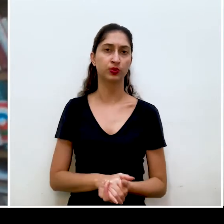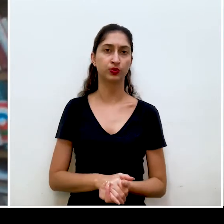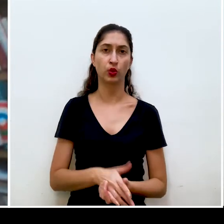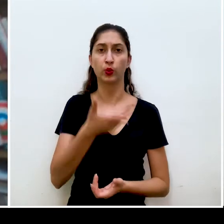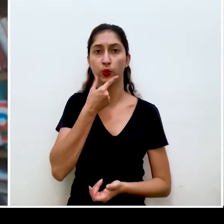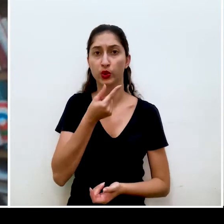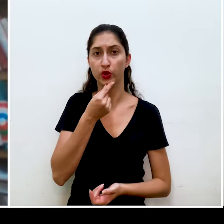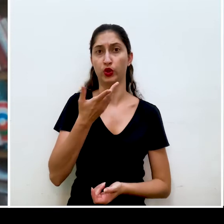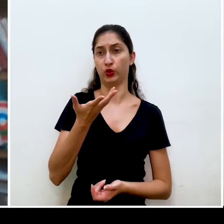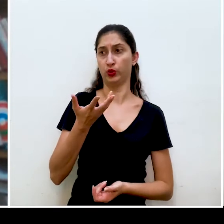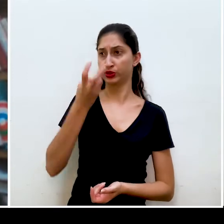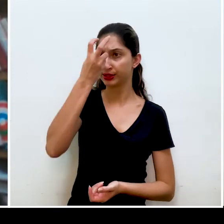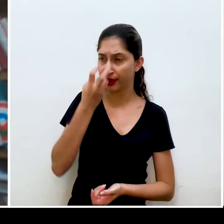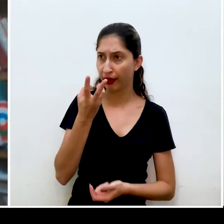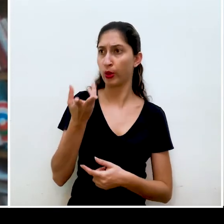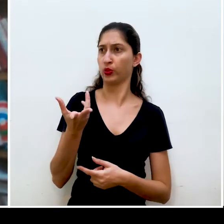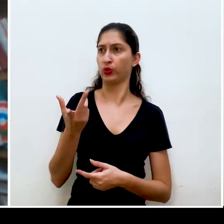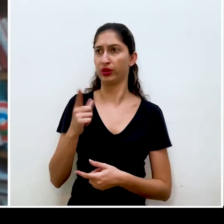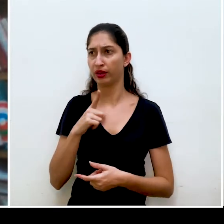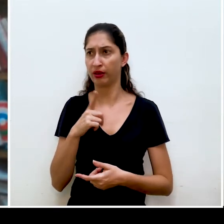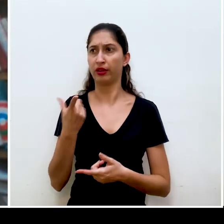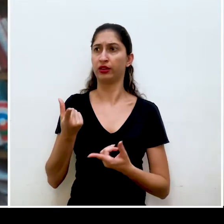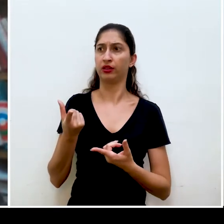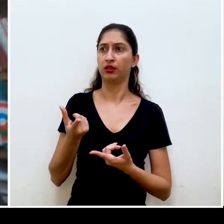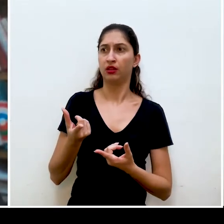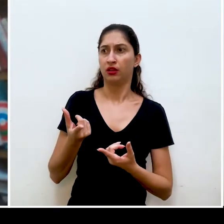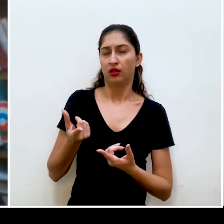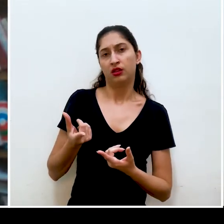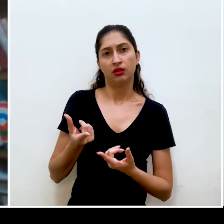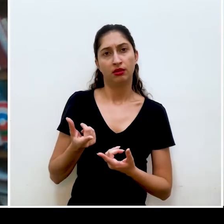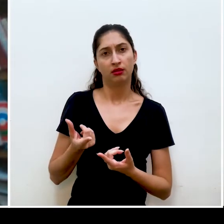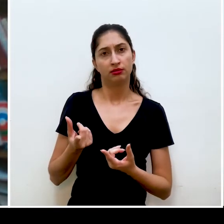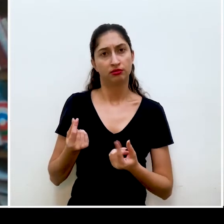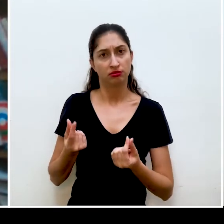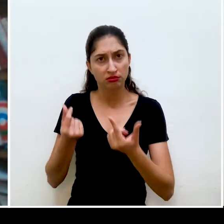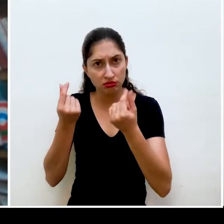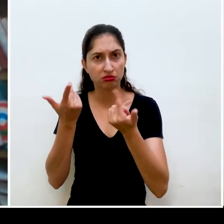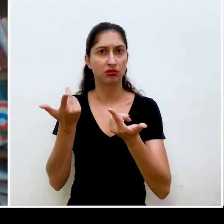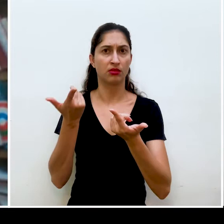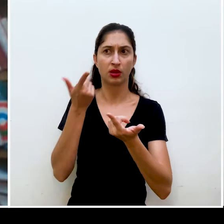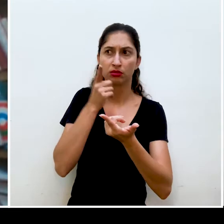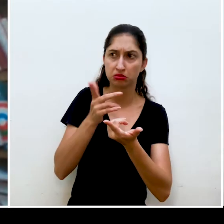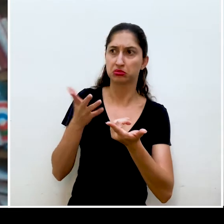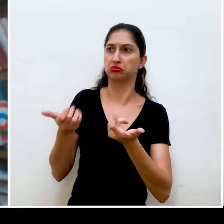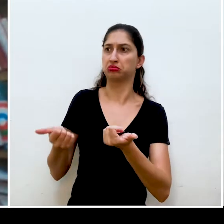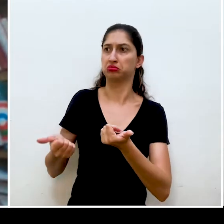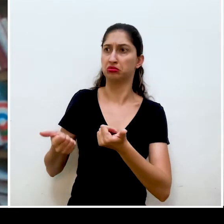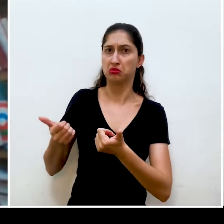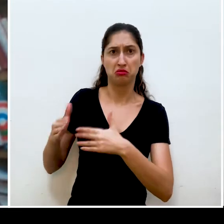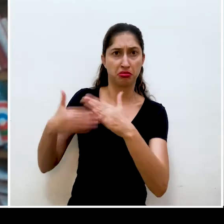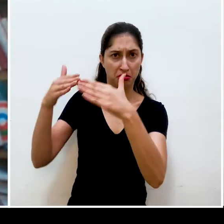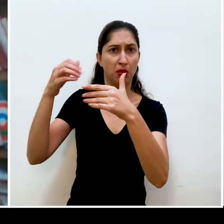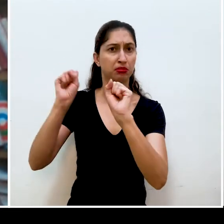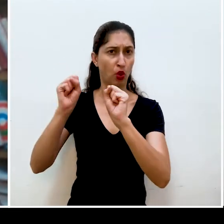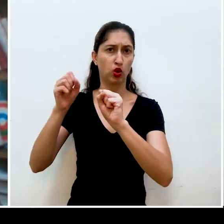o menino cego que tiver condições de socialização altamente qualificada, pode chegar a ser presidente